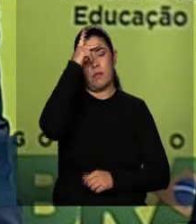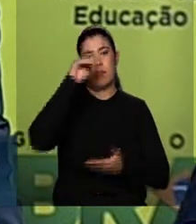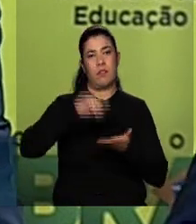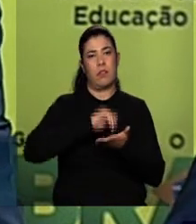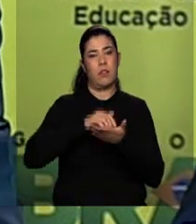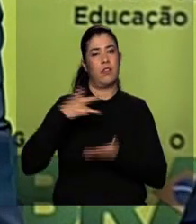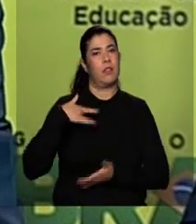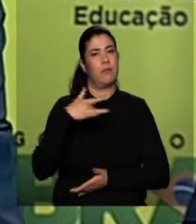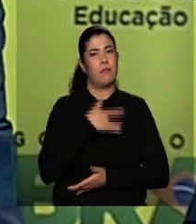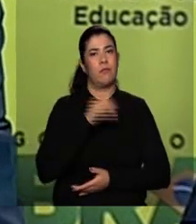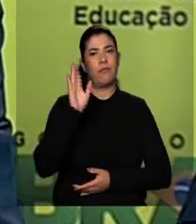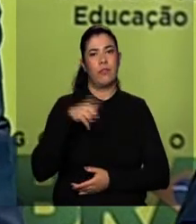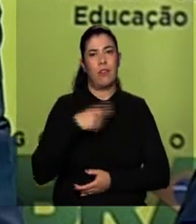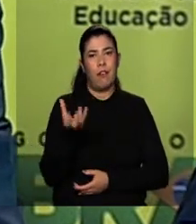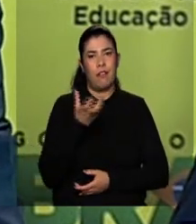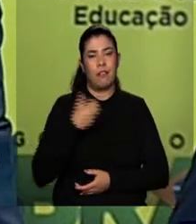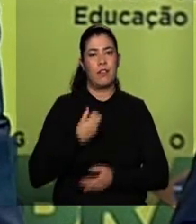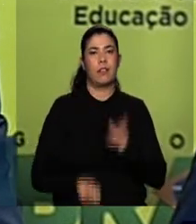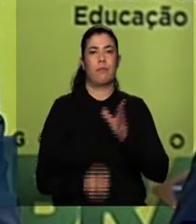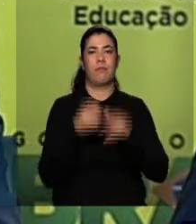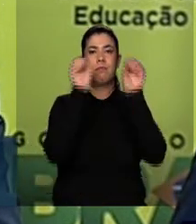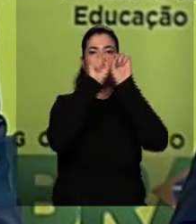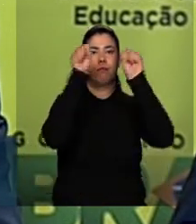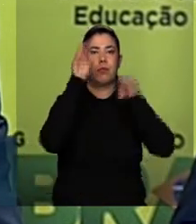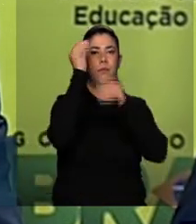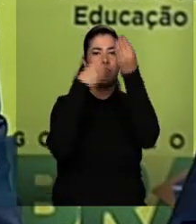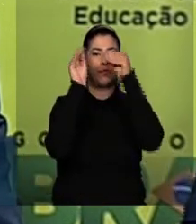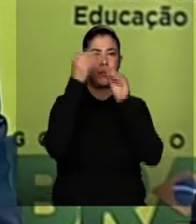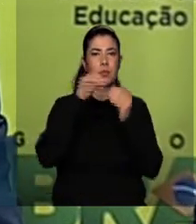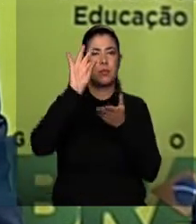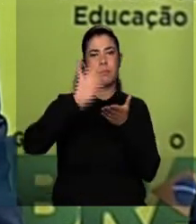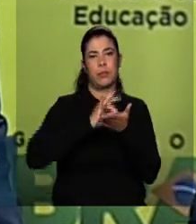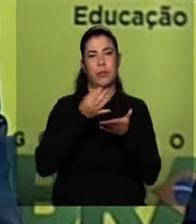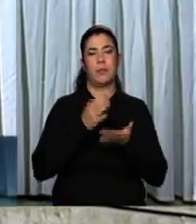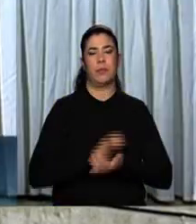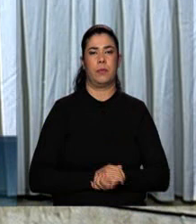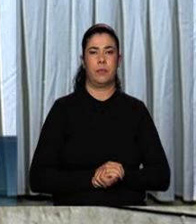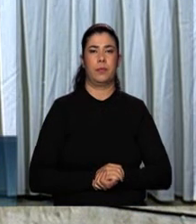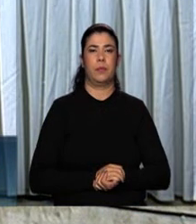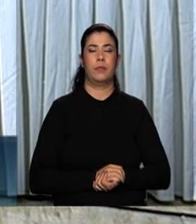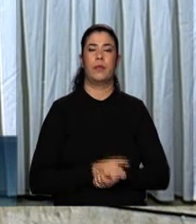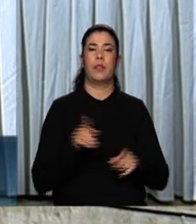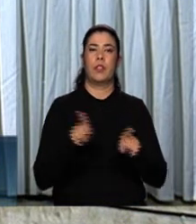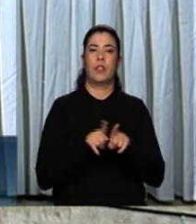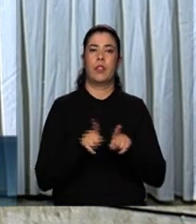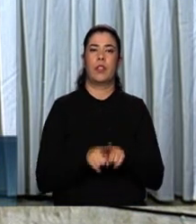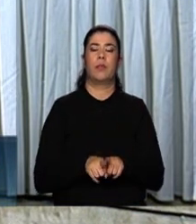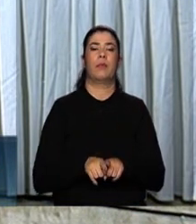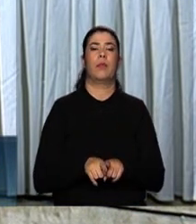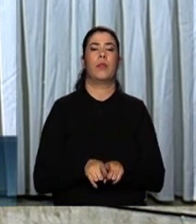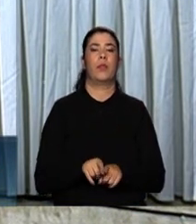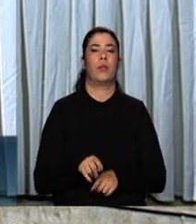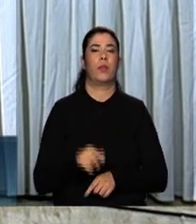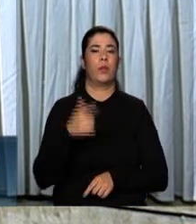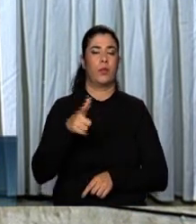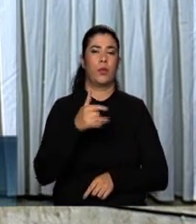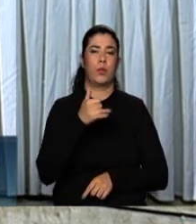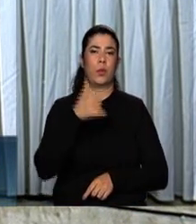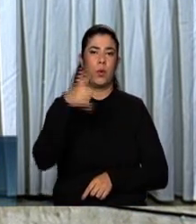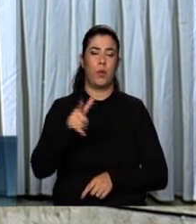com certeza, estão ávidos para já abrir o sistema para fazer a sua... Deixa eu só colocar mais um elemento para